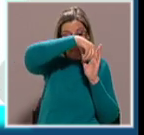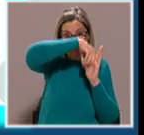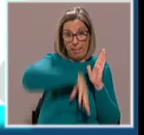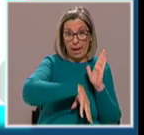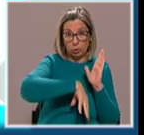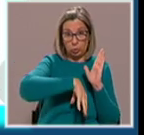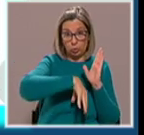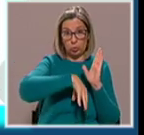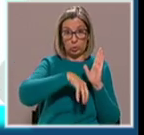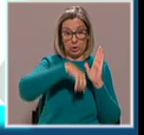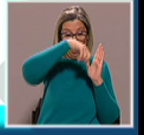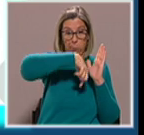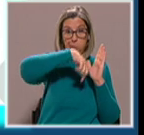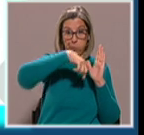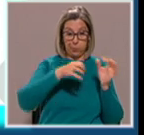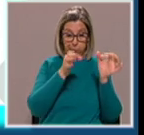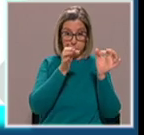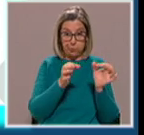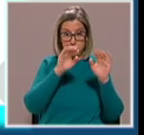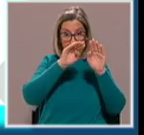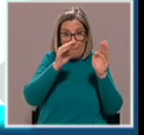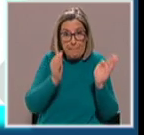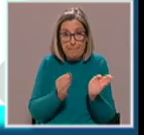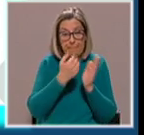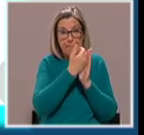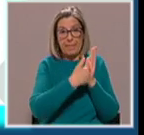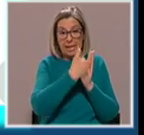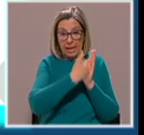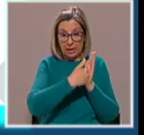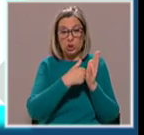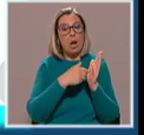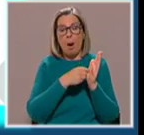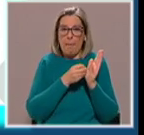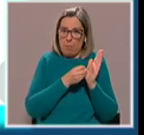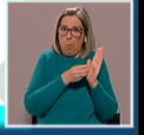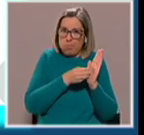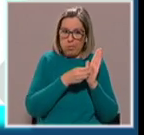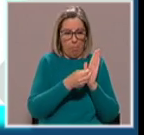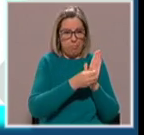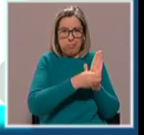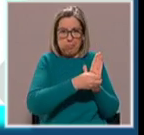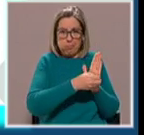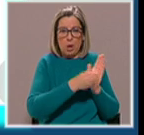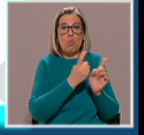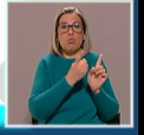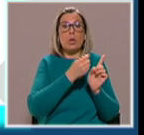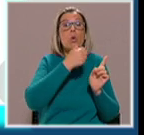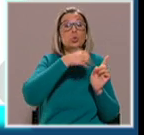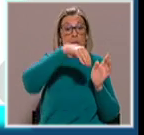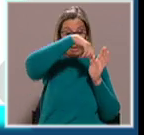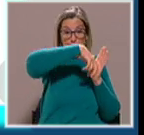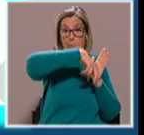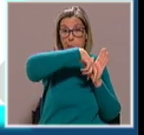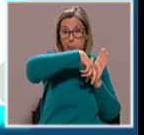ventrículos. As paredes dos ventrículos, podem ver, as paredes, o miocárdio na zona dos ventrículos é bem mais espesso, porque o sangue que está nos ventrículos vai depois